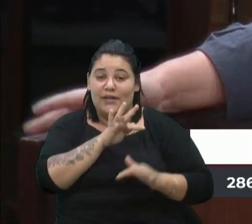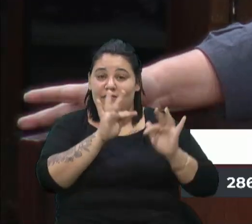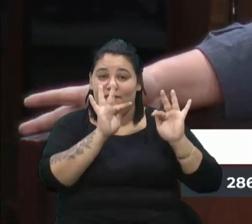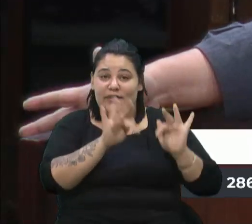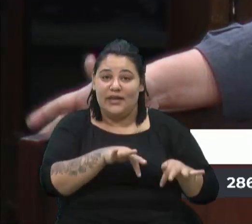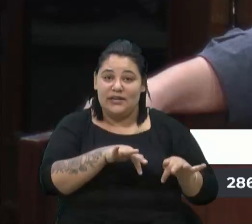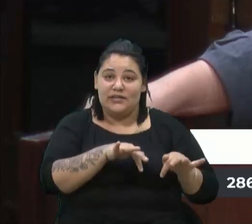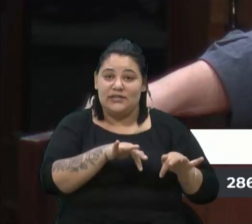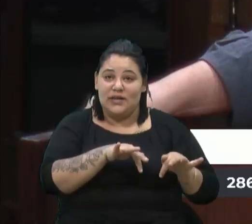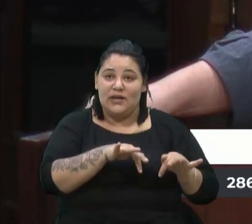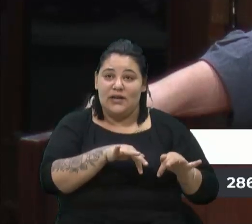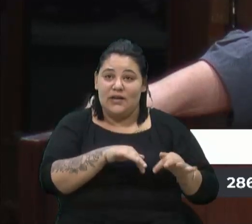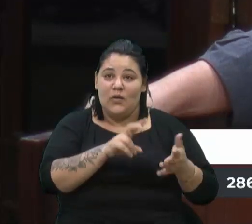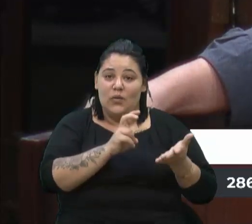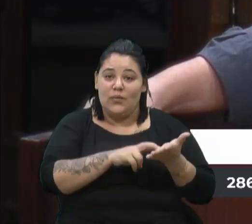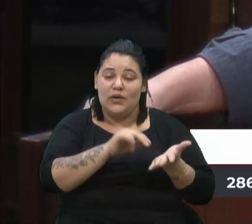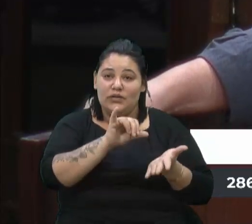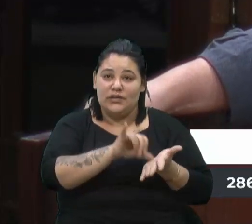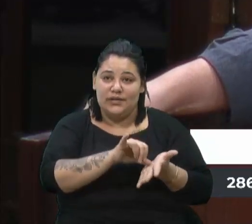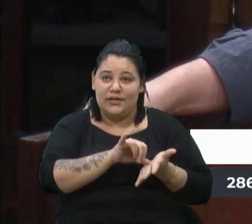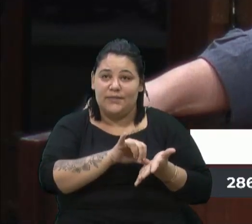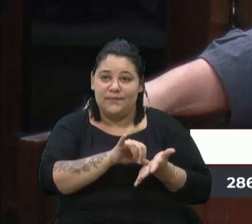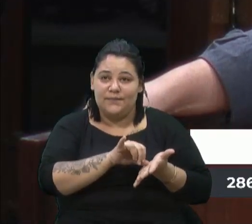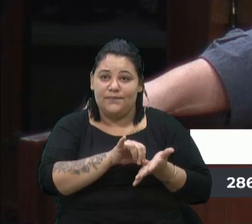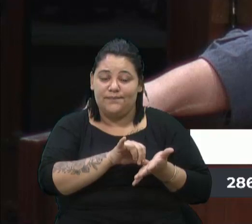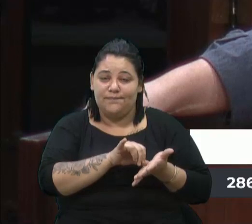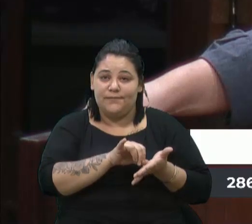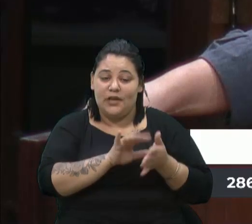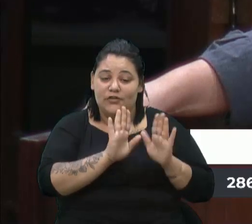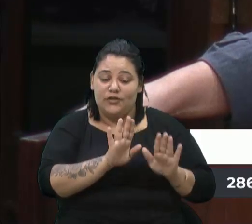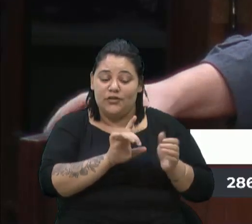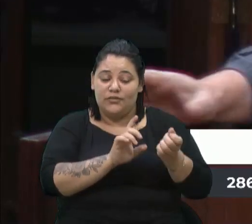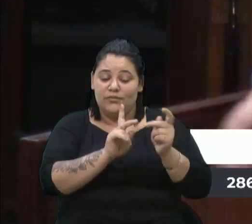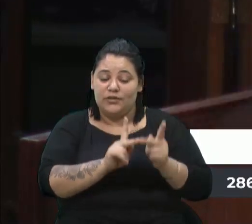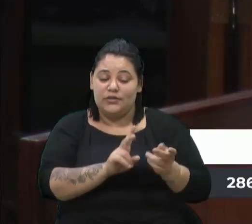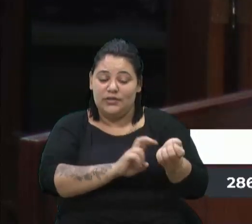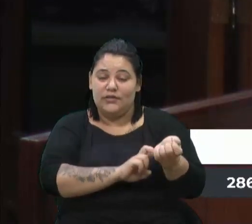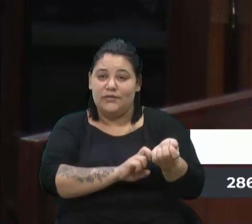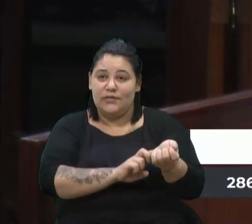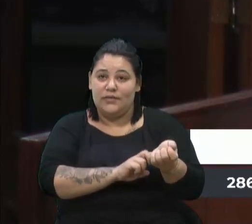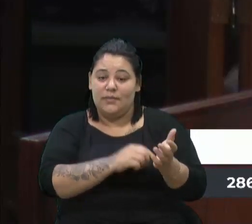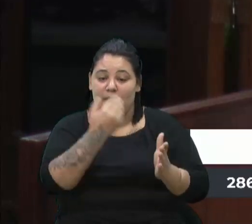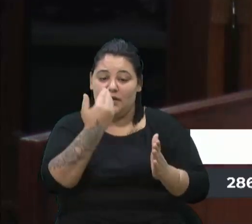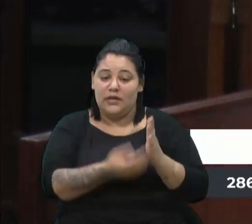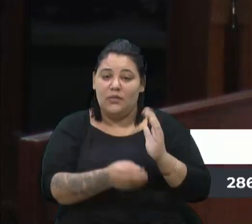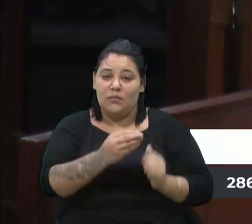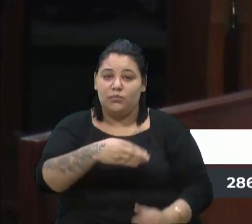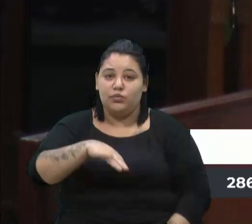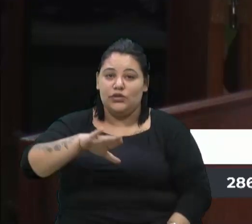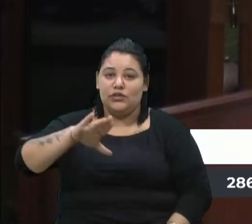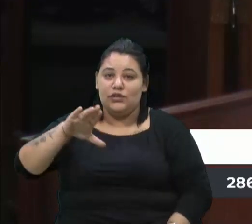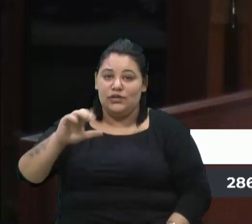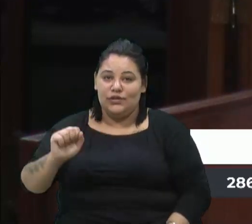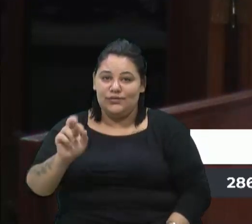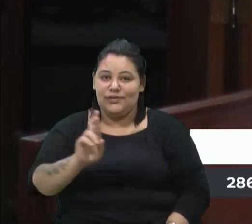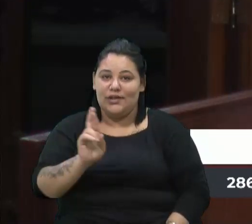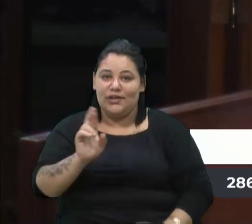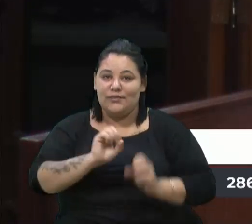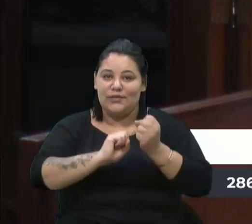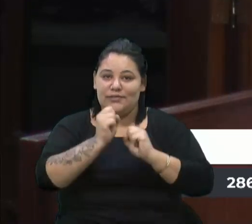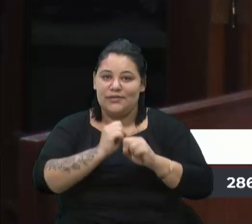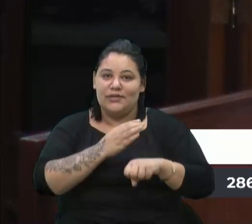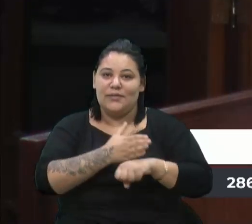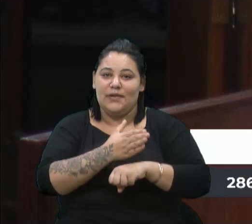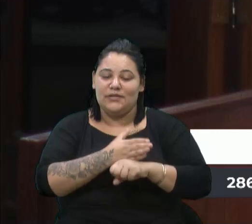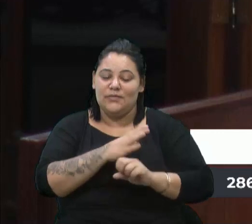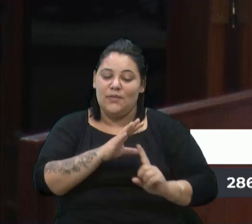com isso causando um momento de tensão com a perda de bilhões de reais para as empresas que participam principalmente